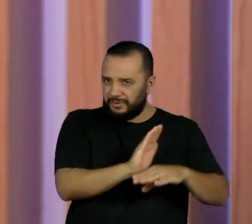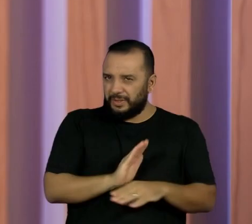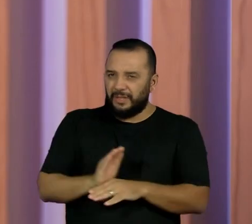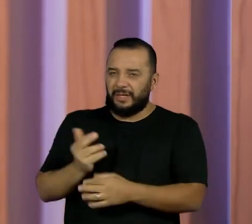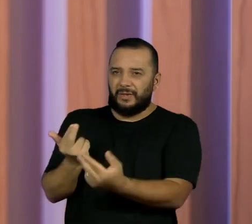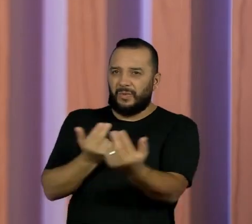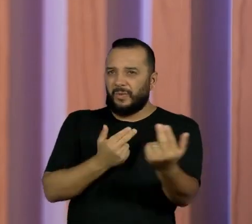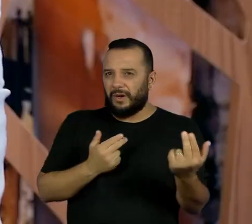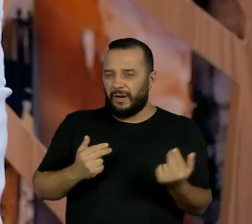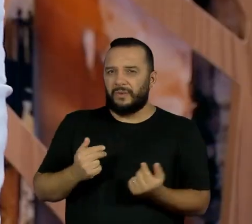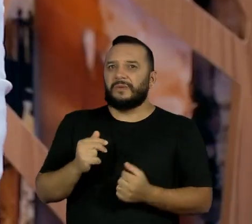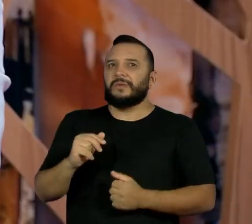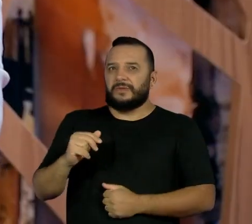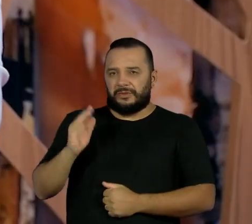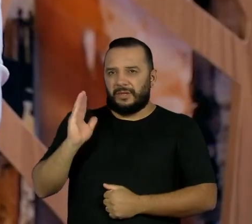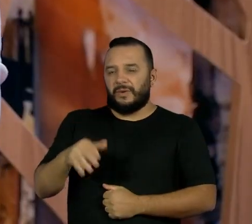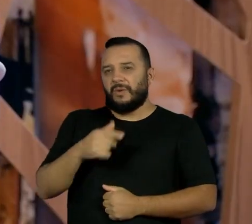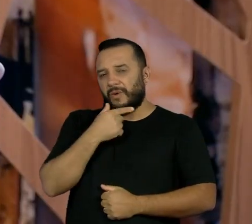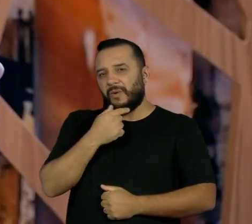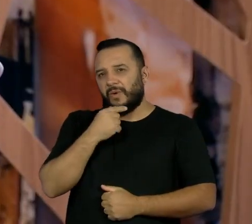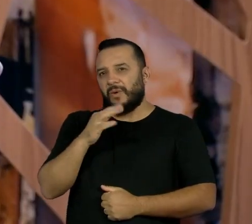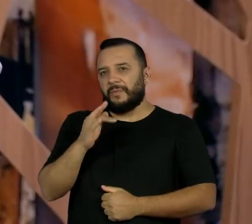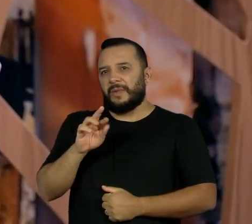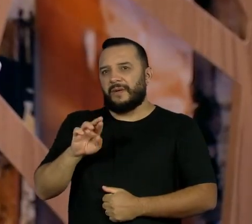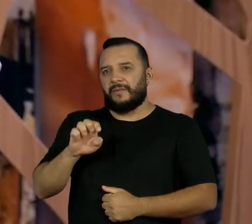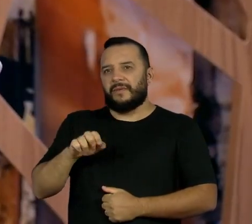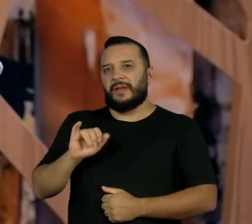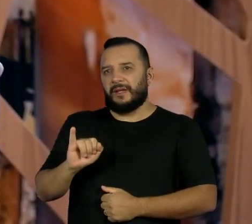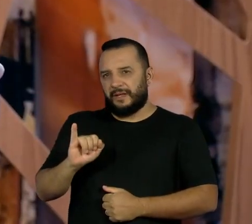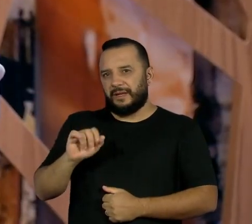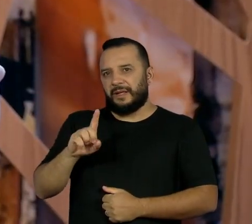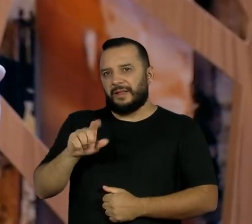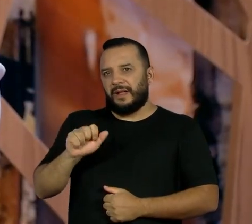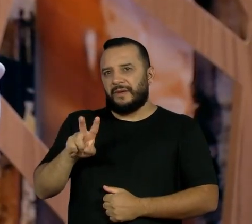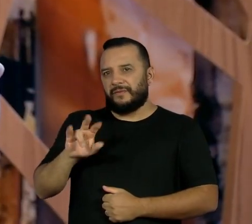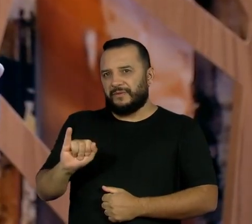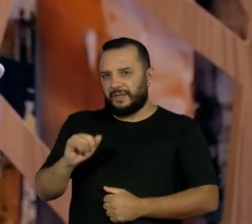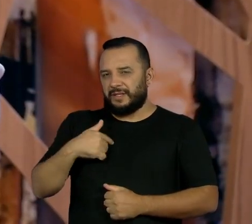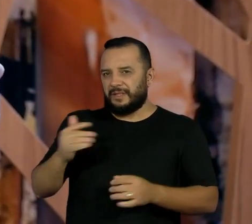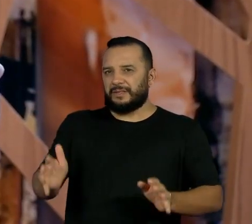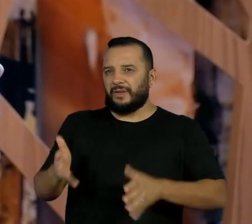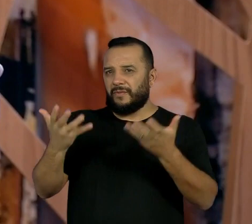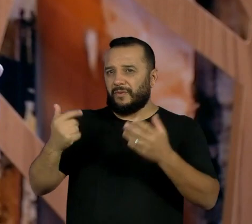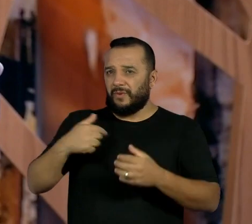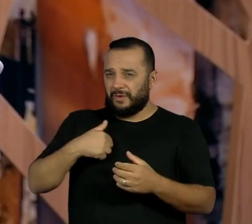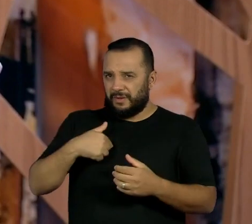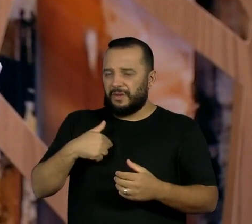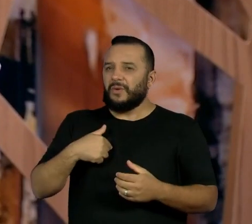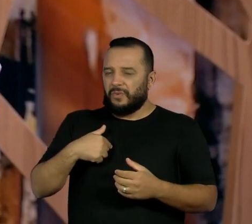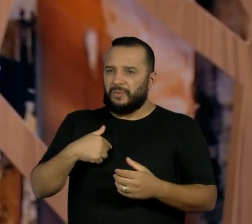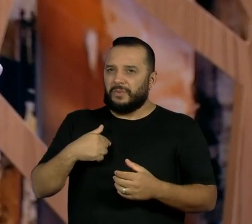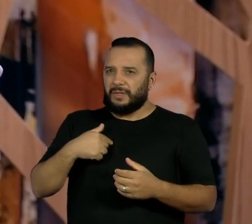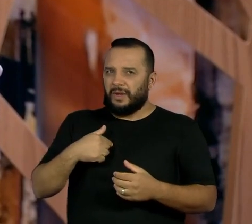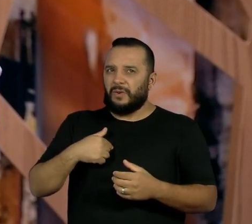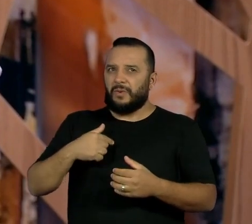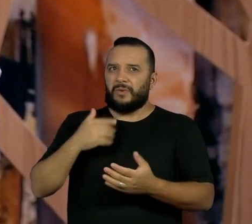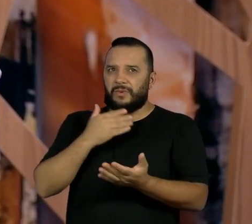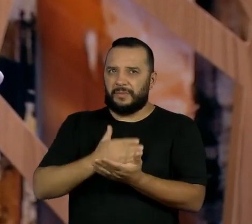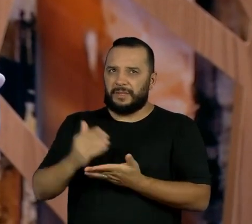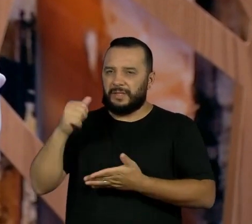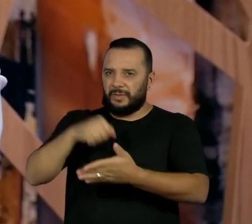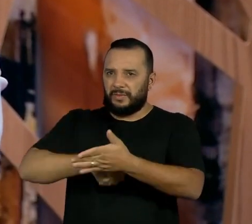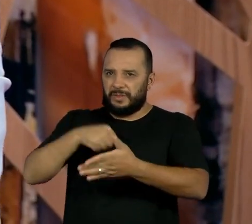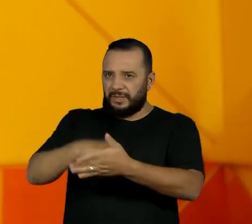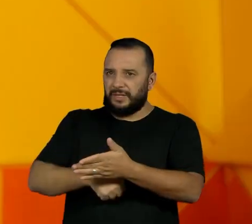me resgatou do fundo do poço e falou assim, vem cá. E aí eu descobri que existia um mundo de luta. Então, cada vez mais, pessoas